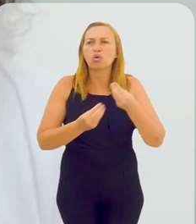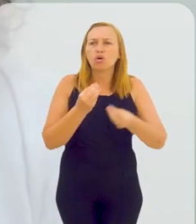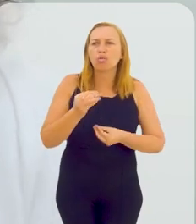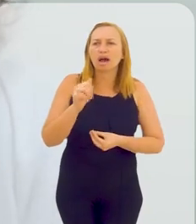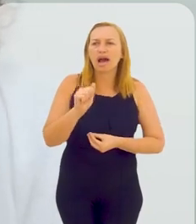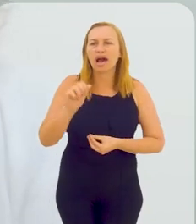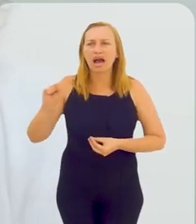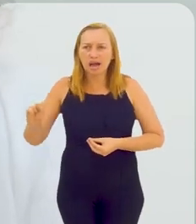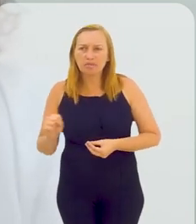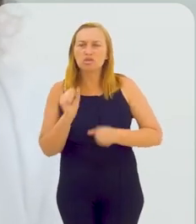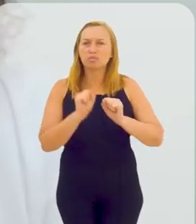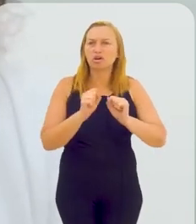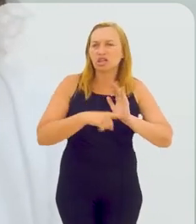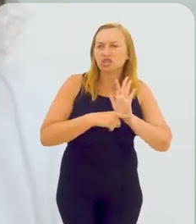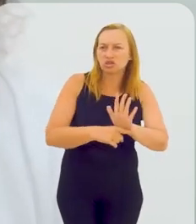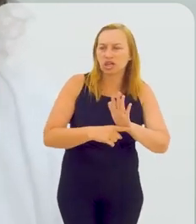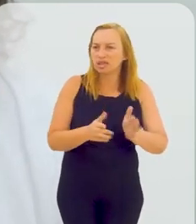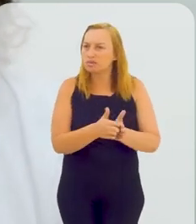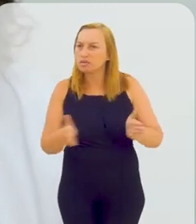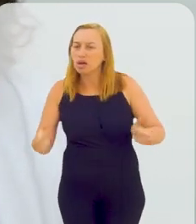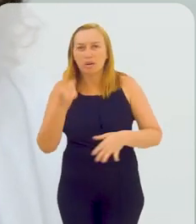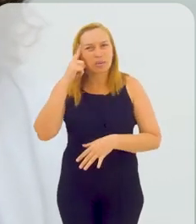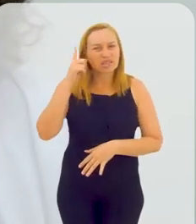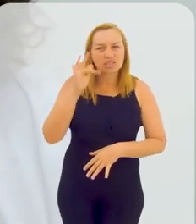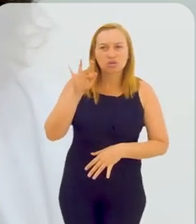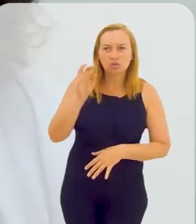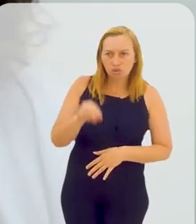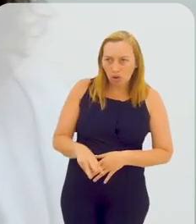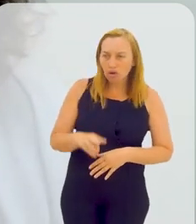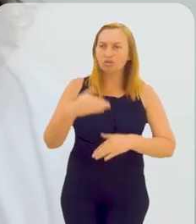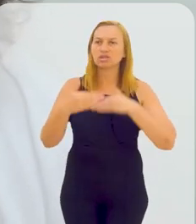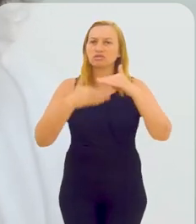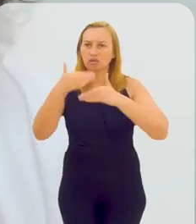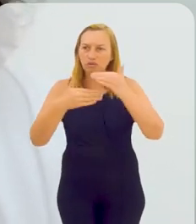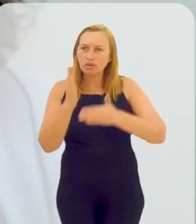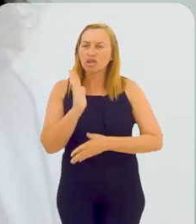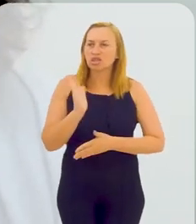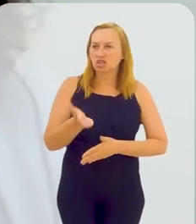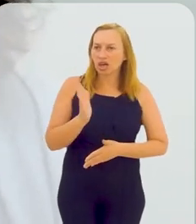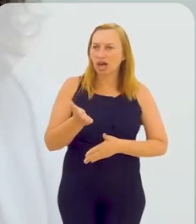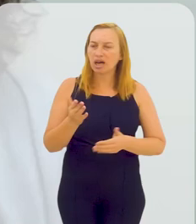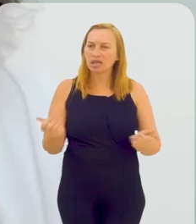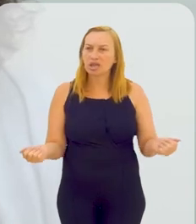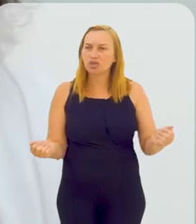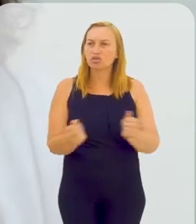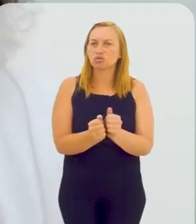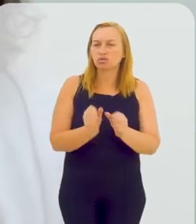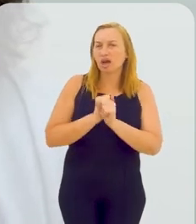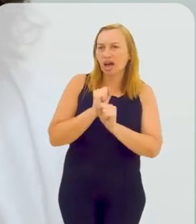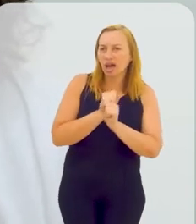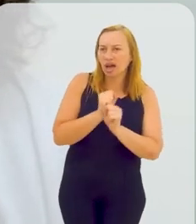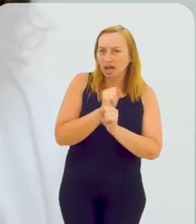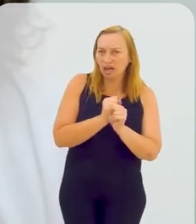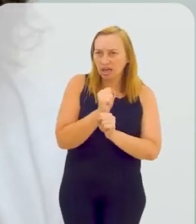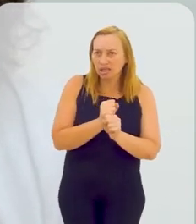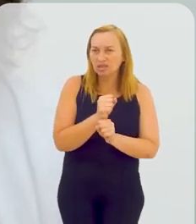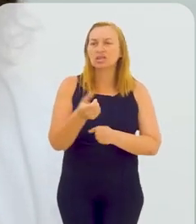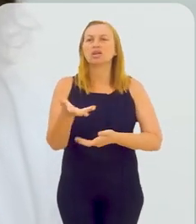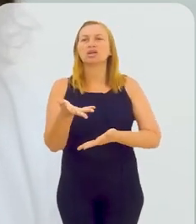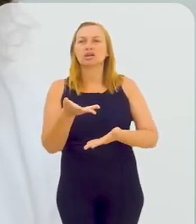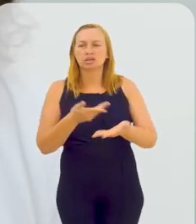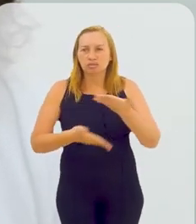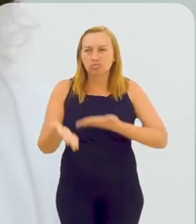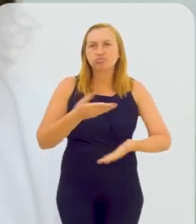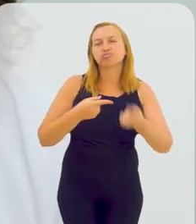como a ABS pode ajudar nesse processo, pensando nessa perspectiva do Fórum de Desenvolvimento, que vocês já têm assento há muitos anos, né, já participam